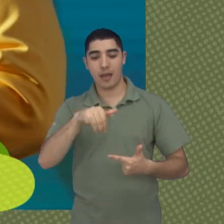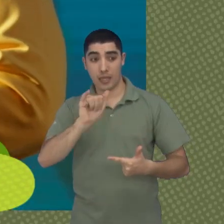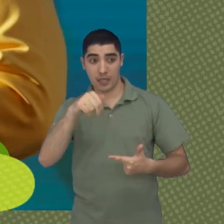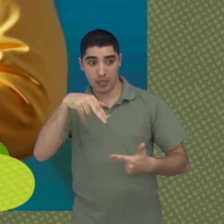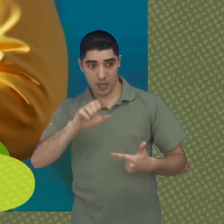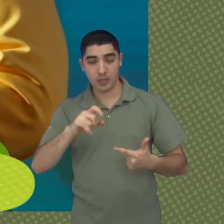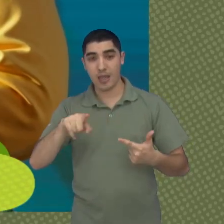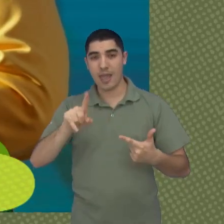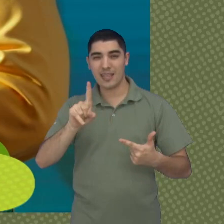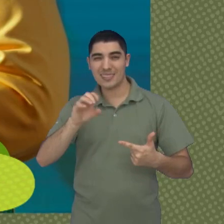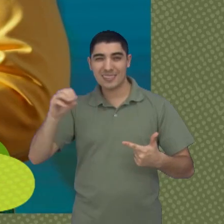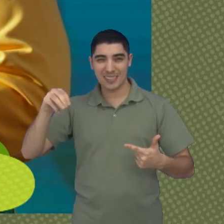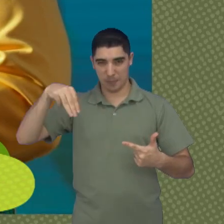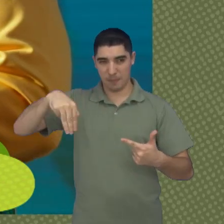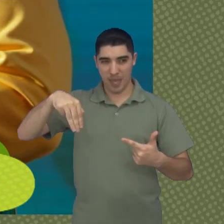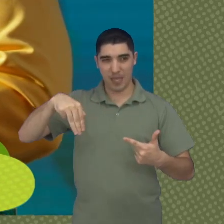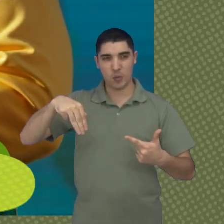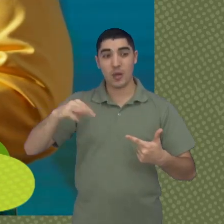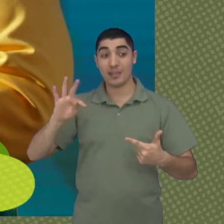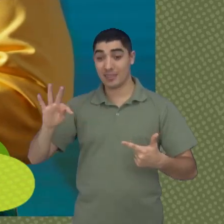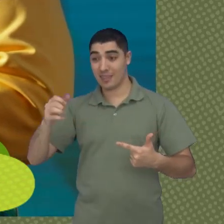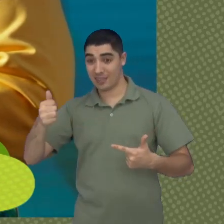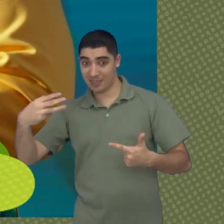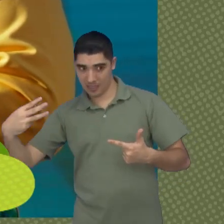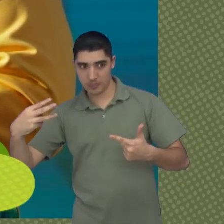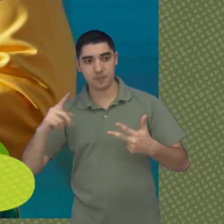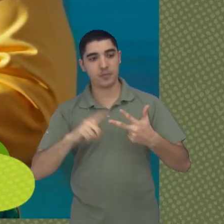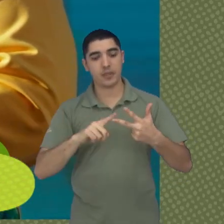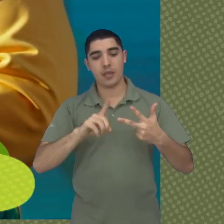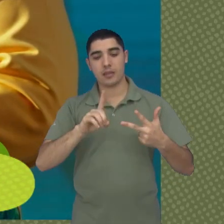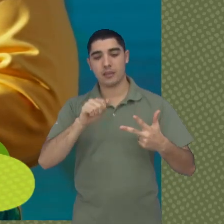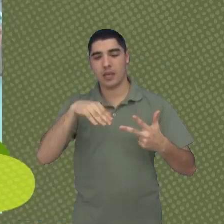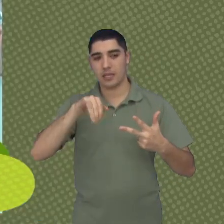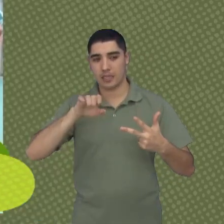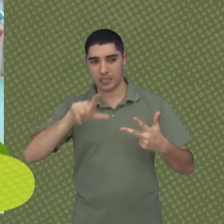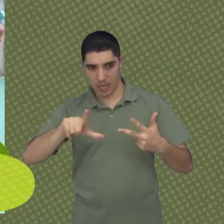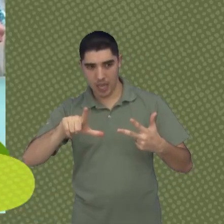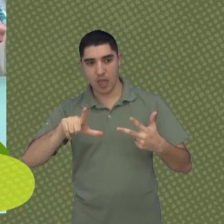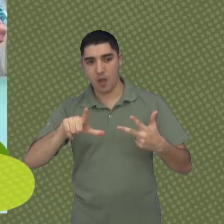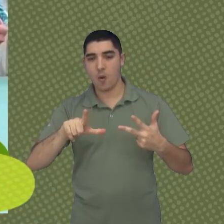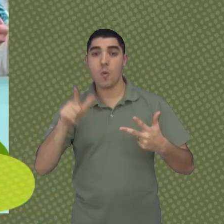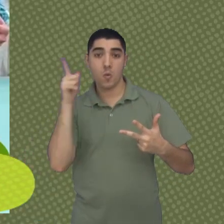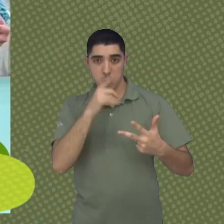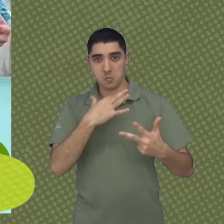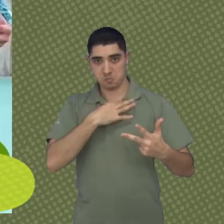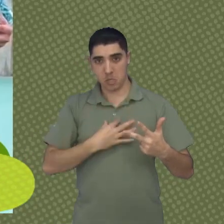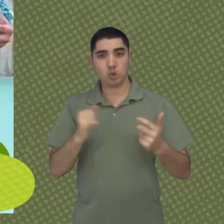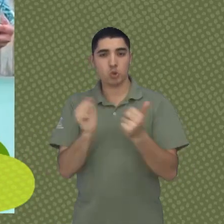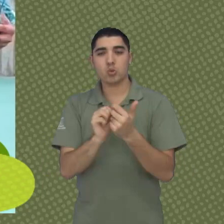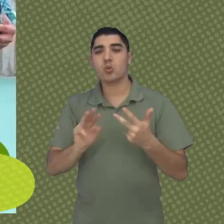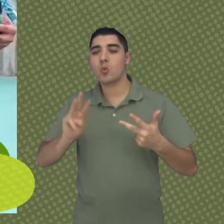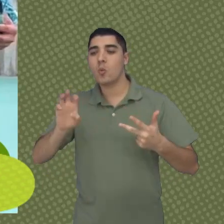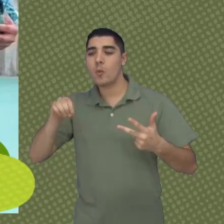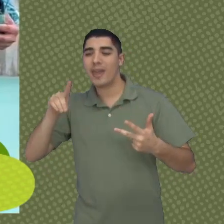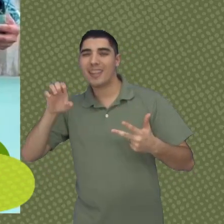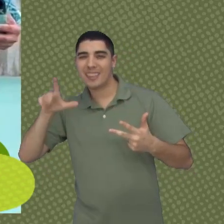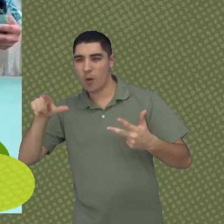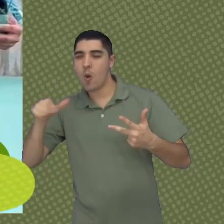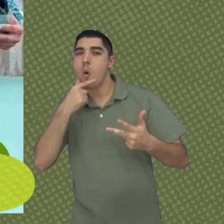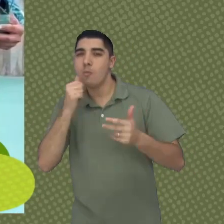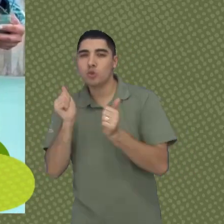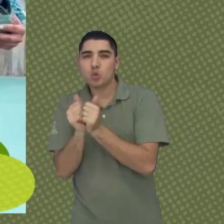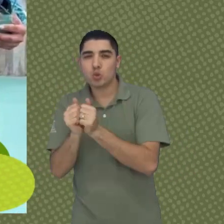metros na classe T13, o Daniel Mendes e seu guia Wendel Souza nos 400 metros na classe